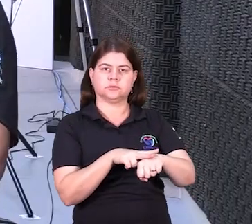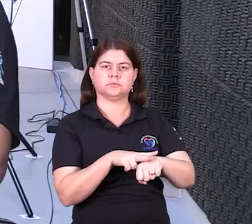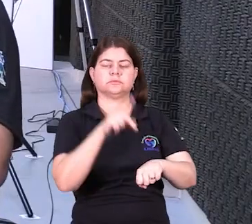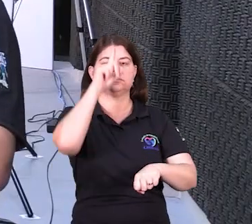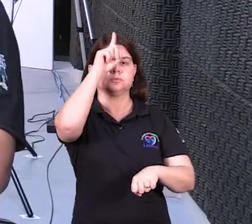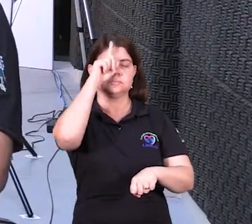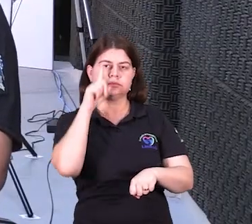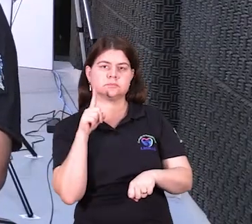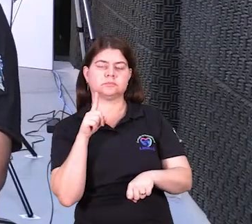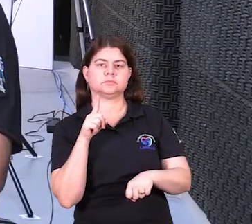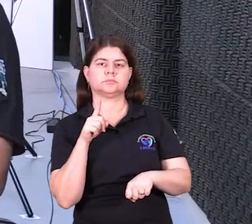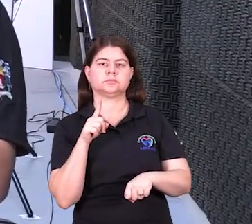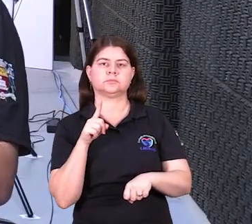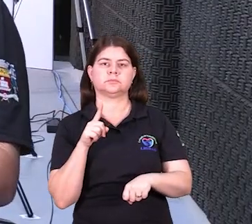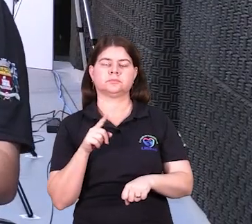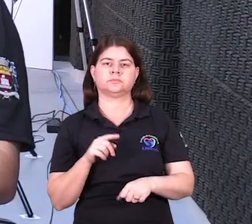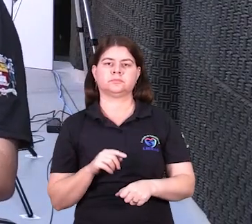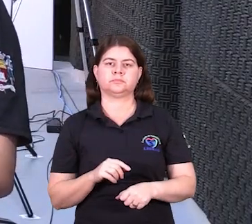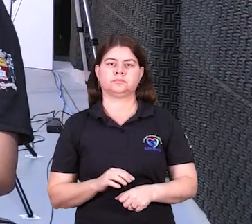verde, amarela.